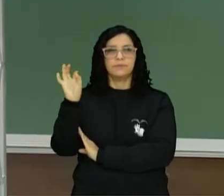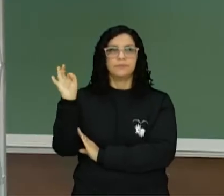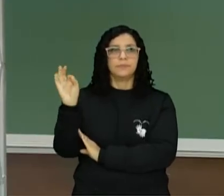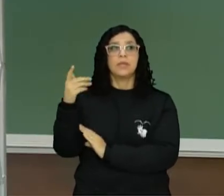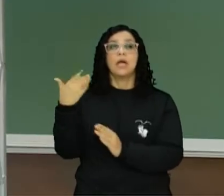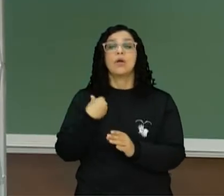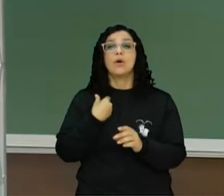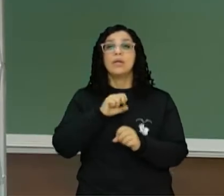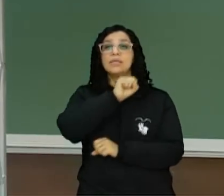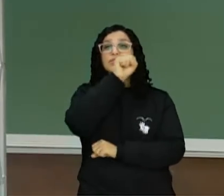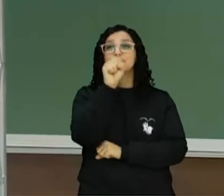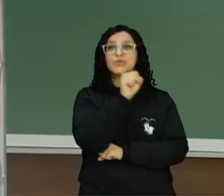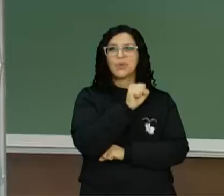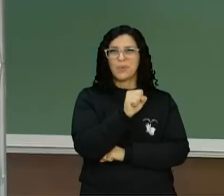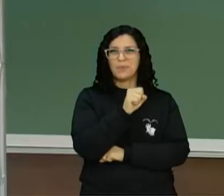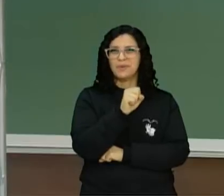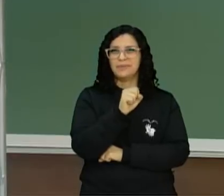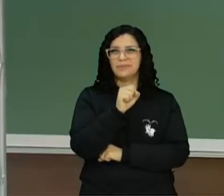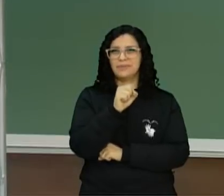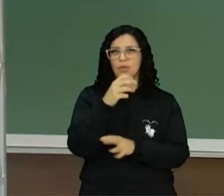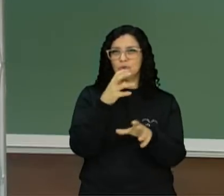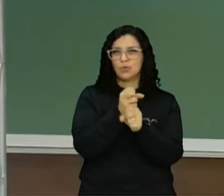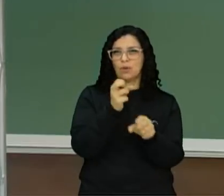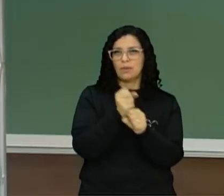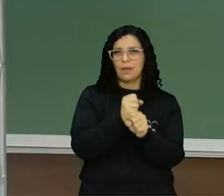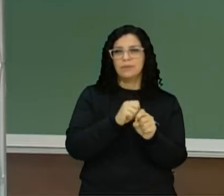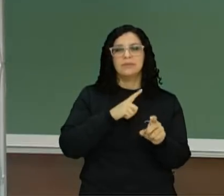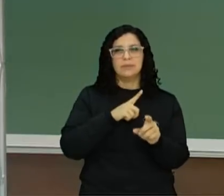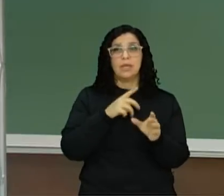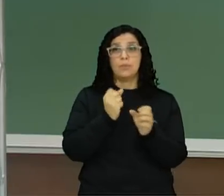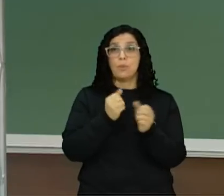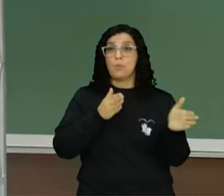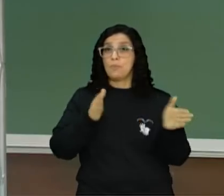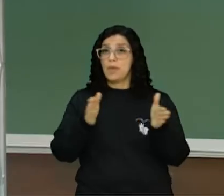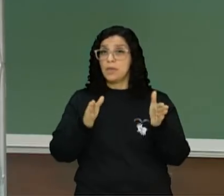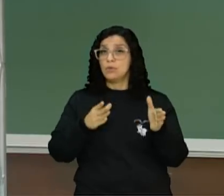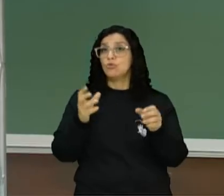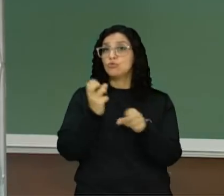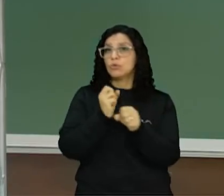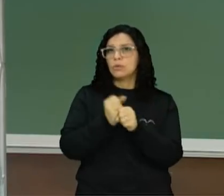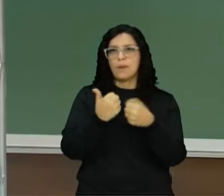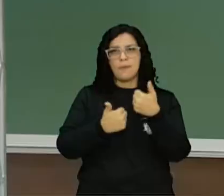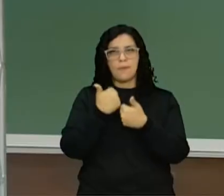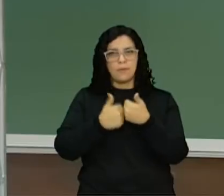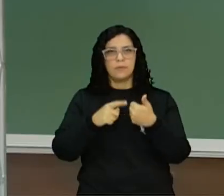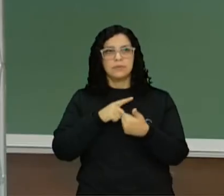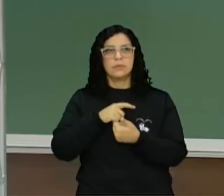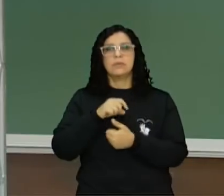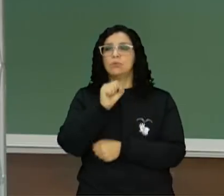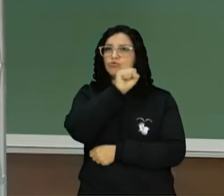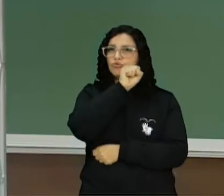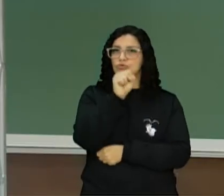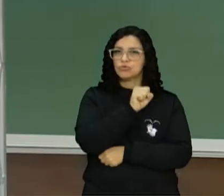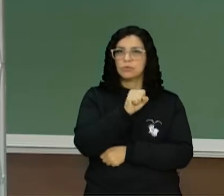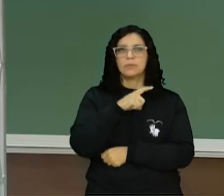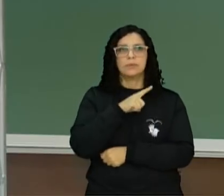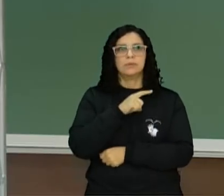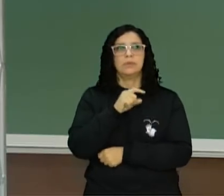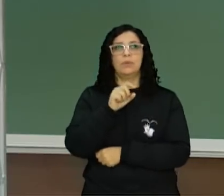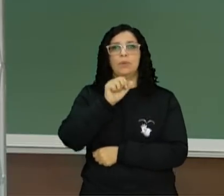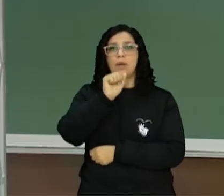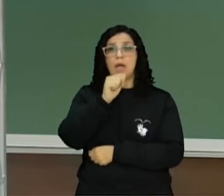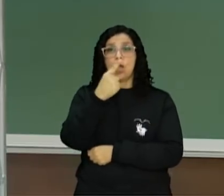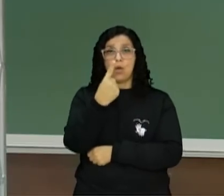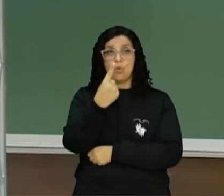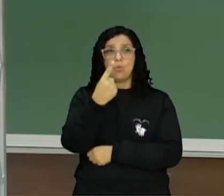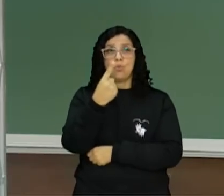Agora, eu vou somar os termos, ele quer saber a quantidade total produzida neste período. Então, nós temos a fórmula da soma. O primeiro